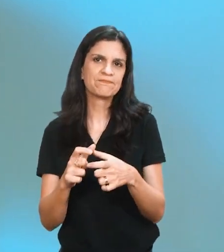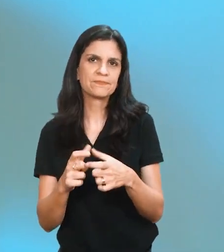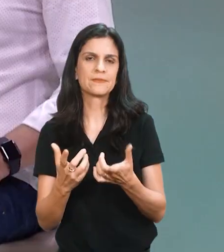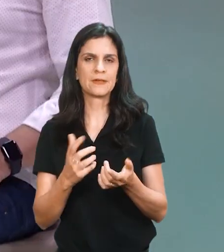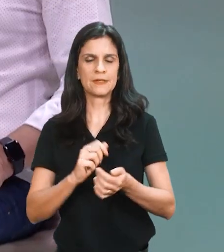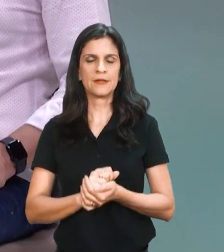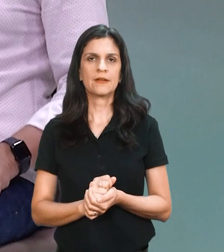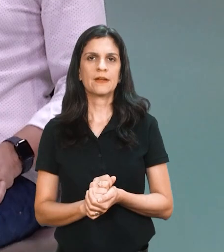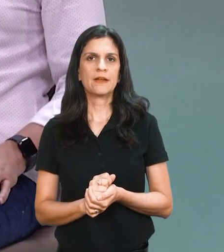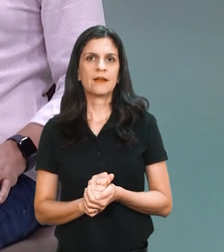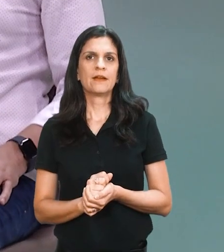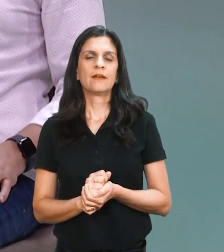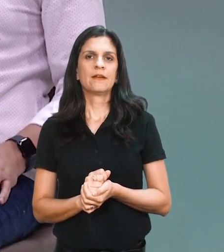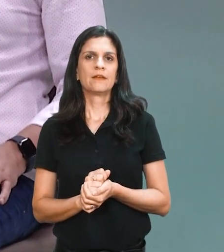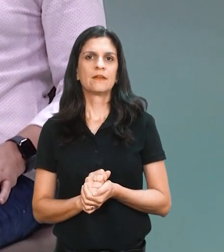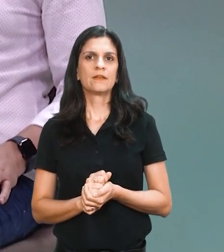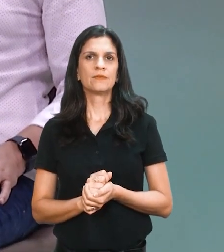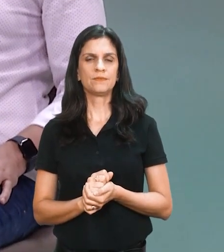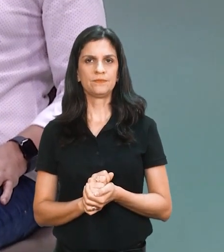conselhos? Na verdade, já foi